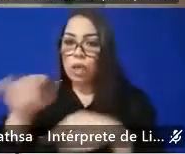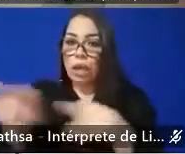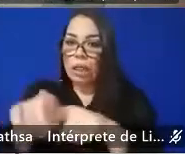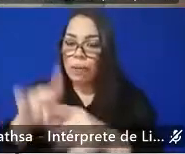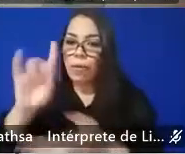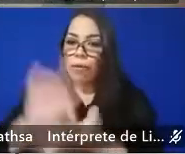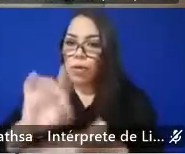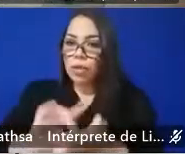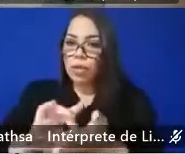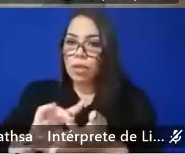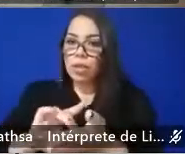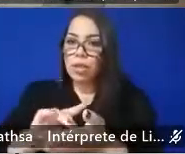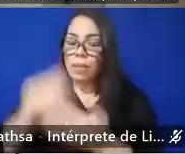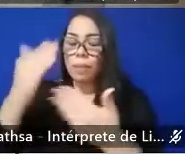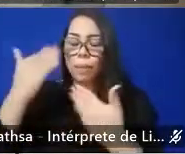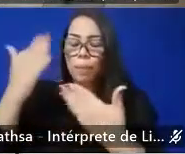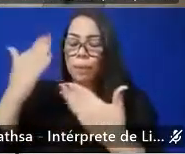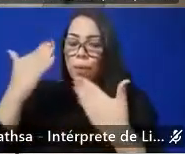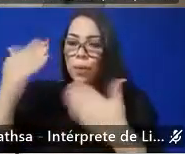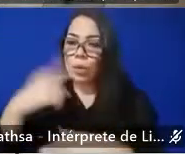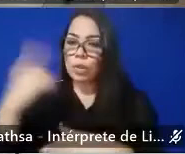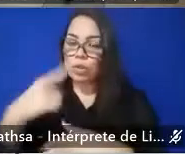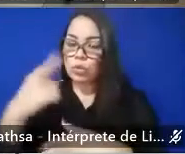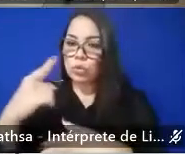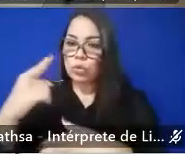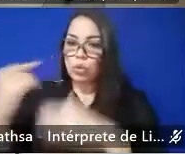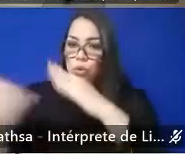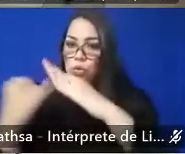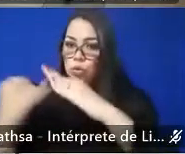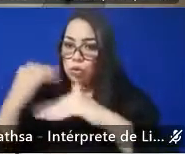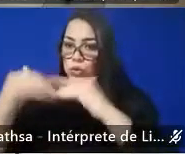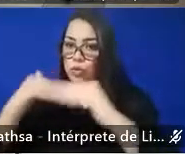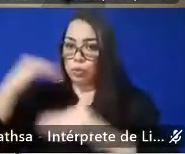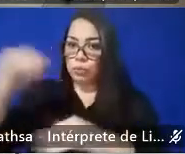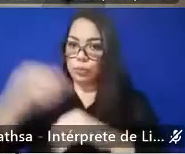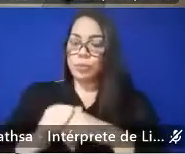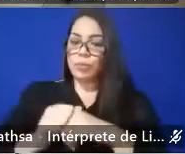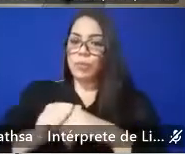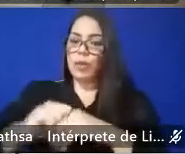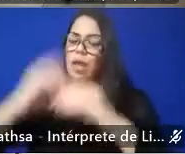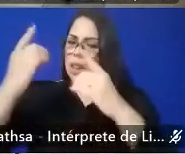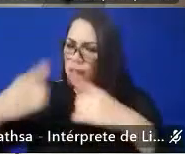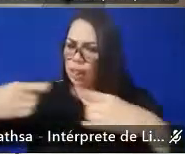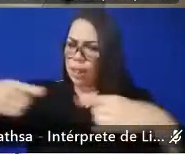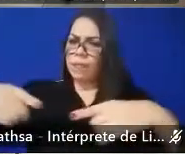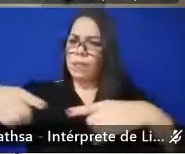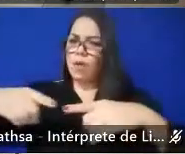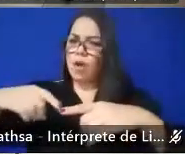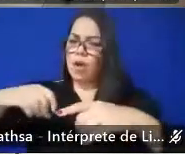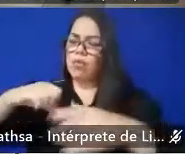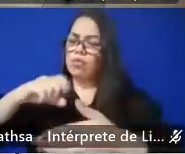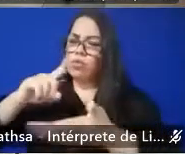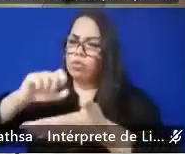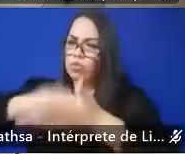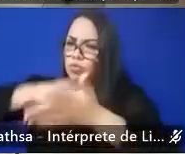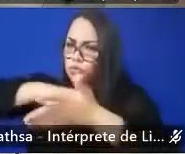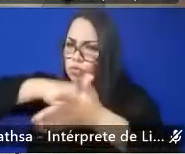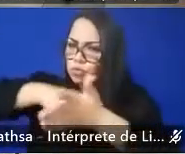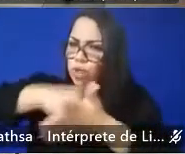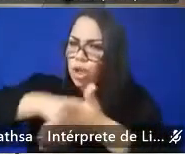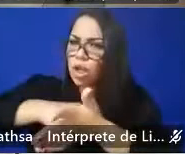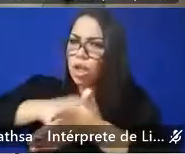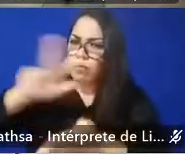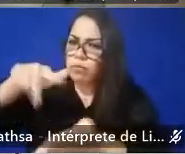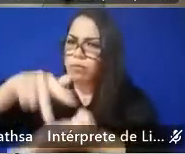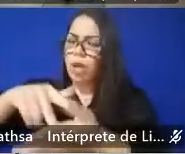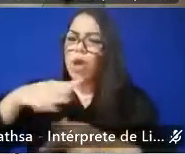de nossa instituição e democrático determinado reconhecidamente exemplar no